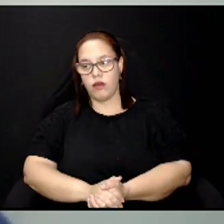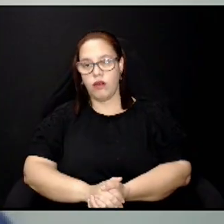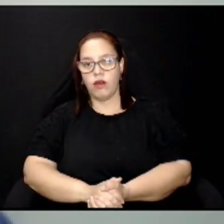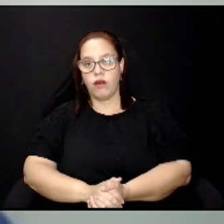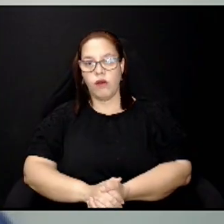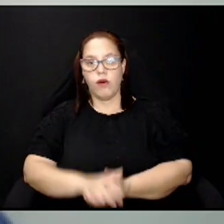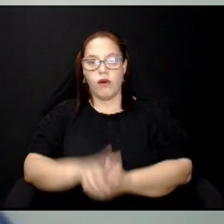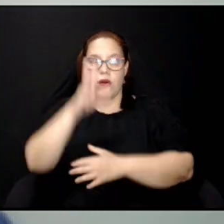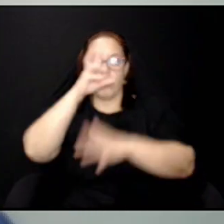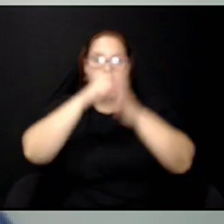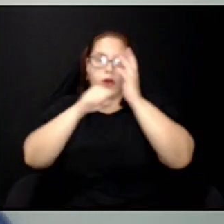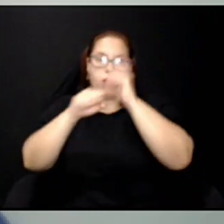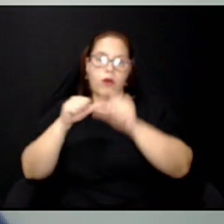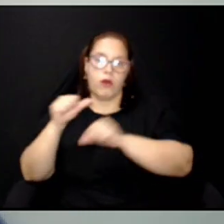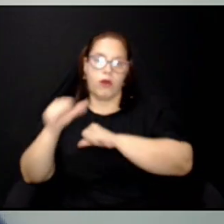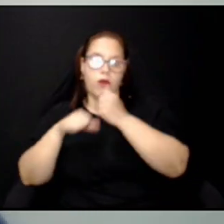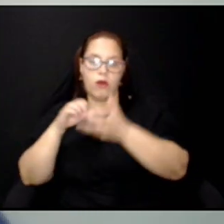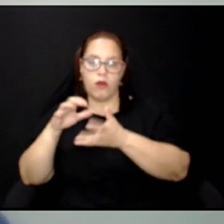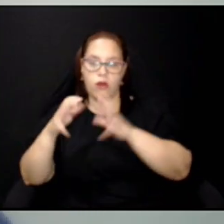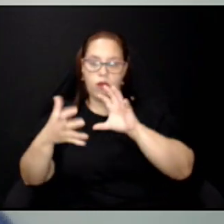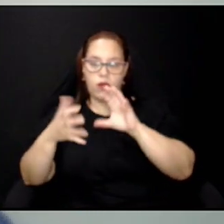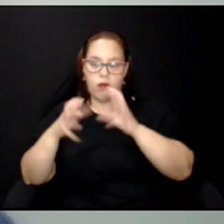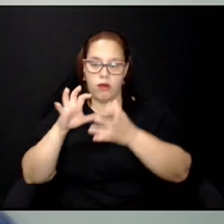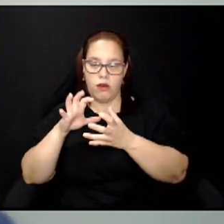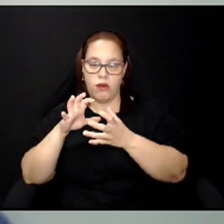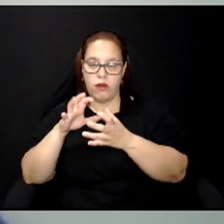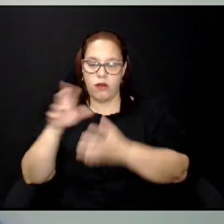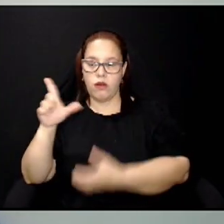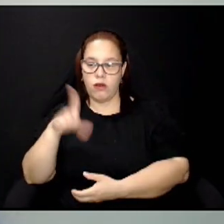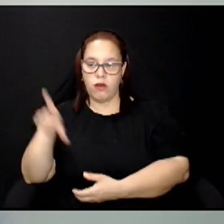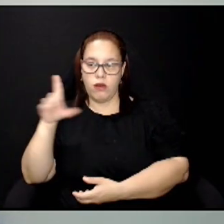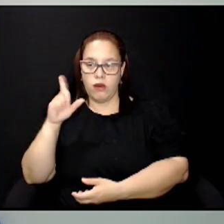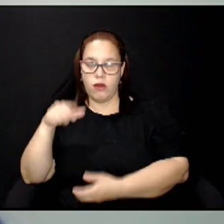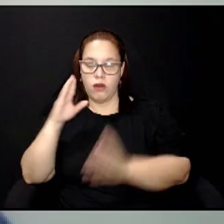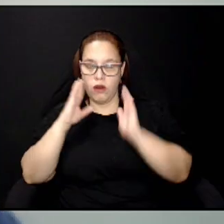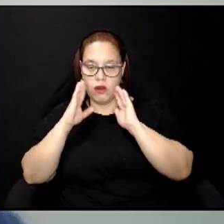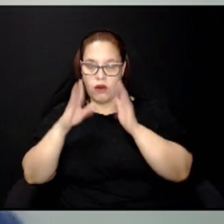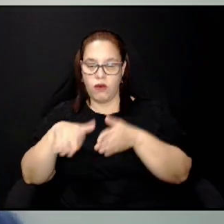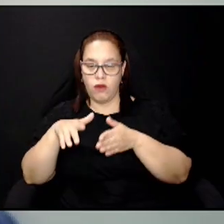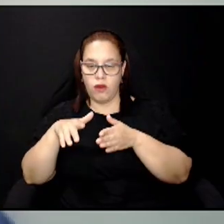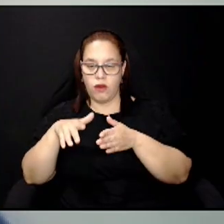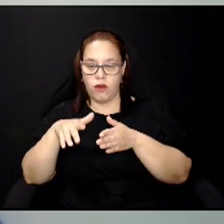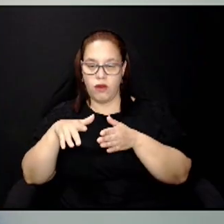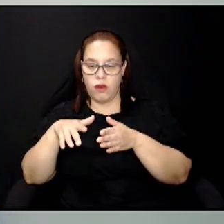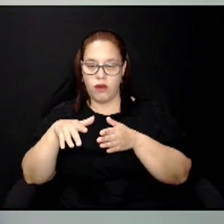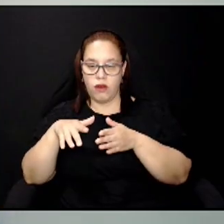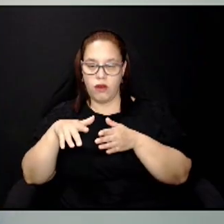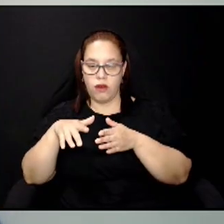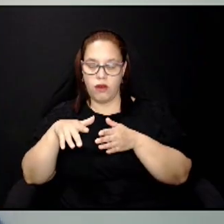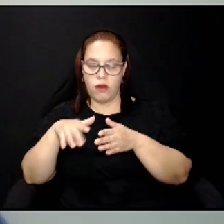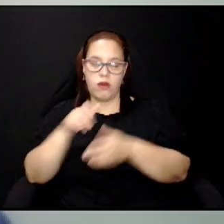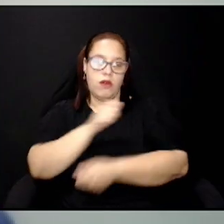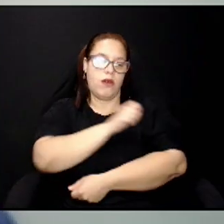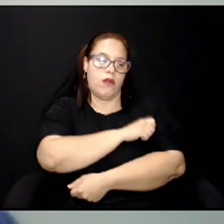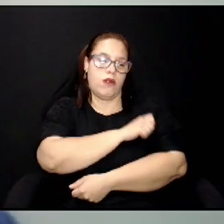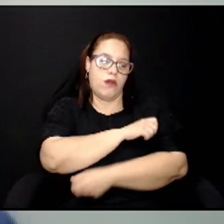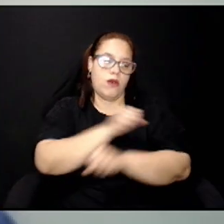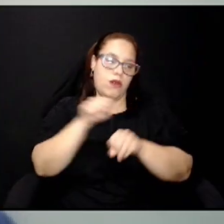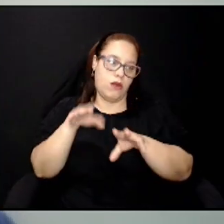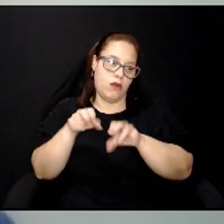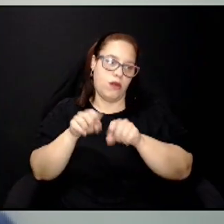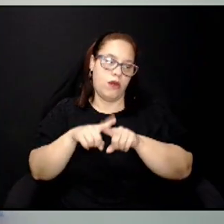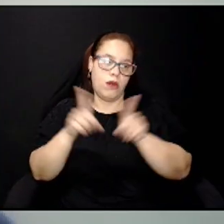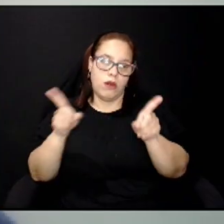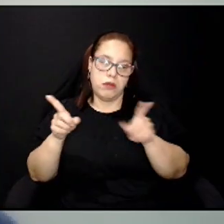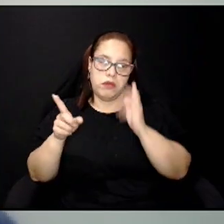sobre as mudanças climáticas, é lógico que ele é direcionado para o âmbito da educação formal, mas